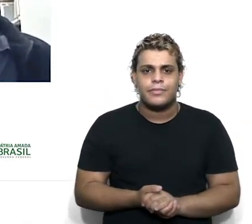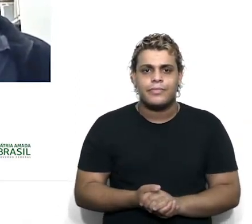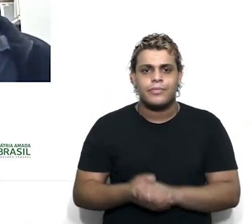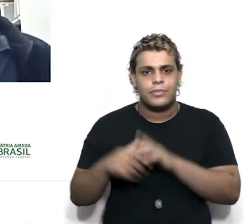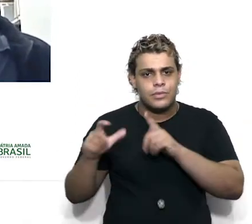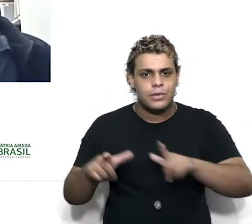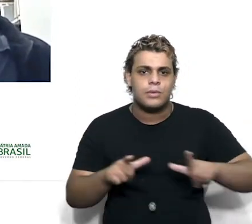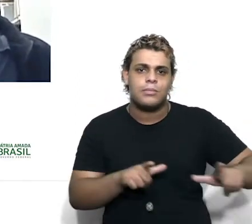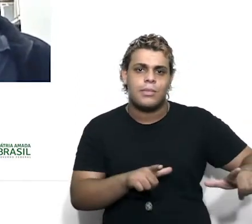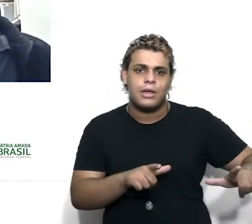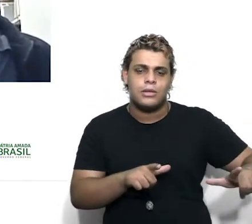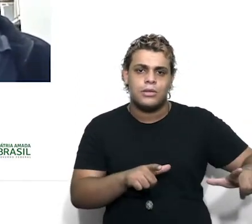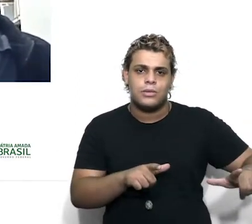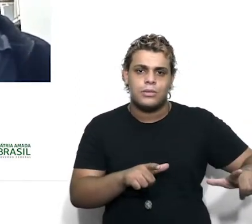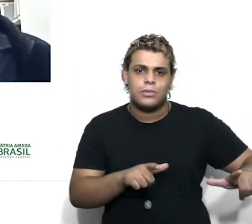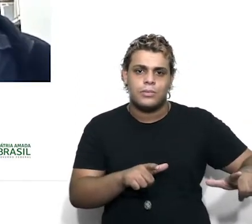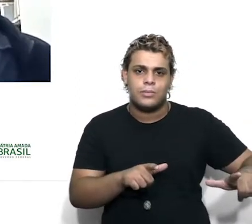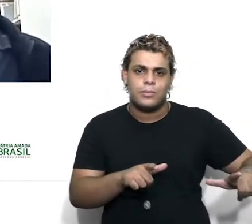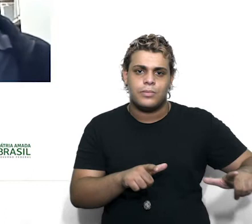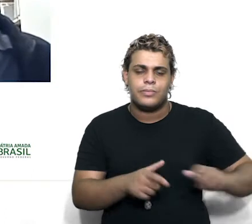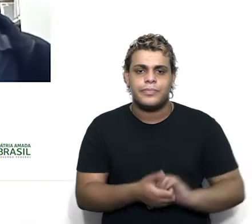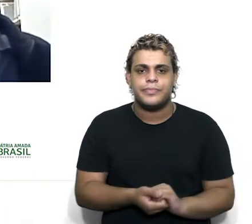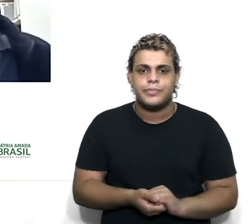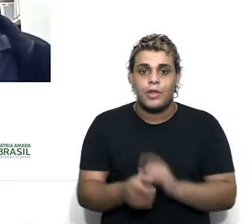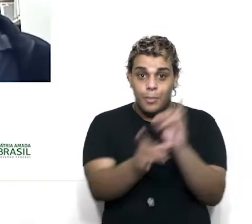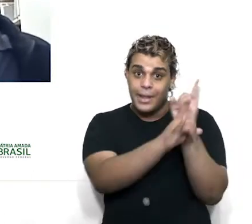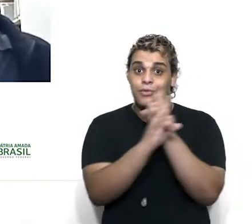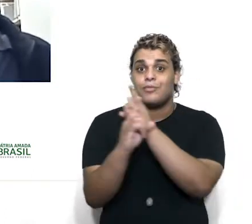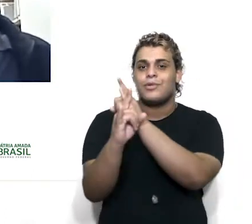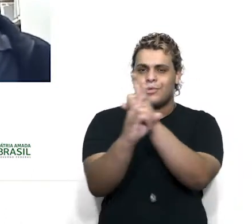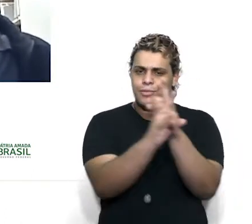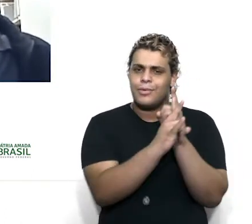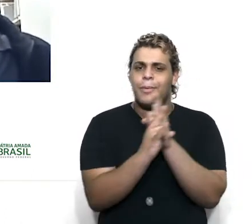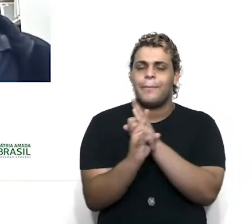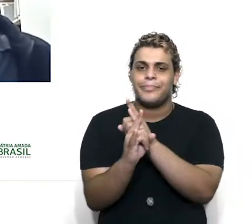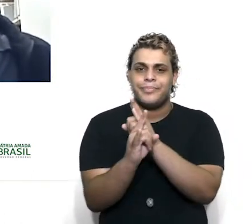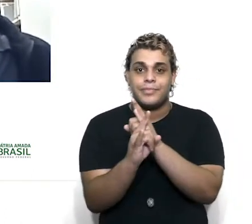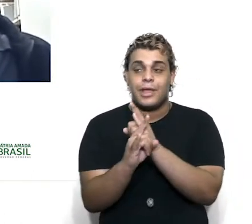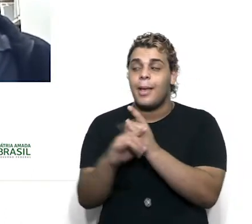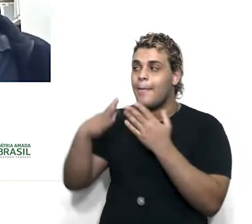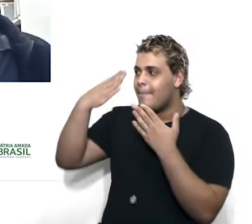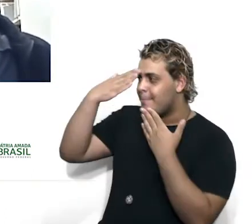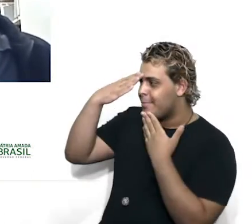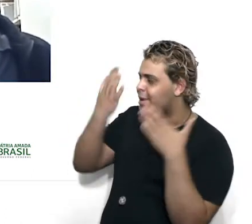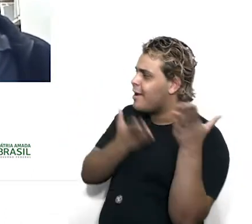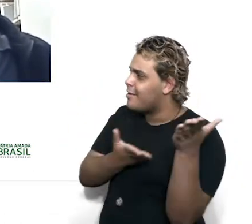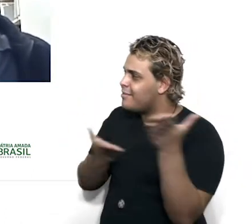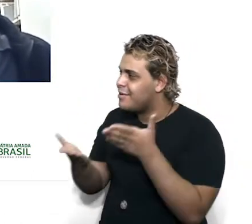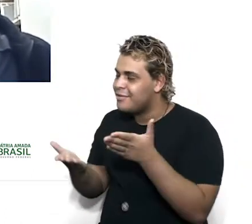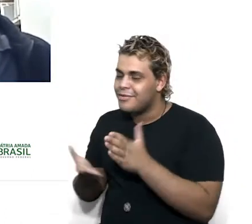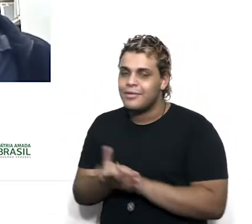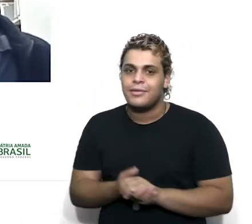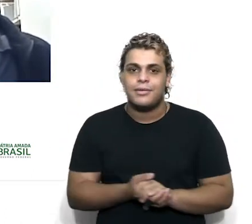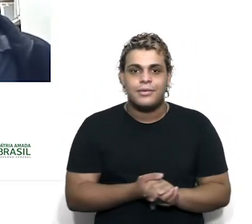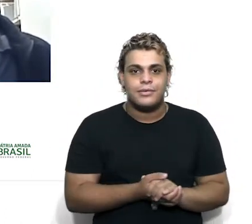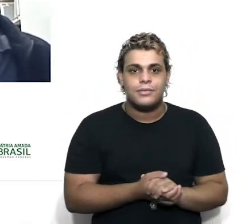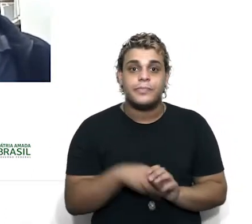uma estante com diversos livros. Muito obrigado pelo convite. Tá bom. É pena